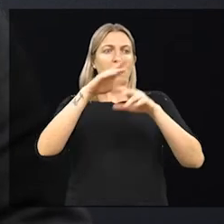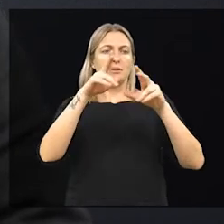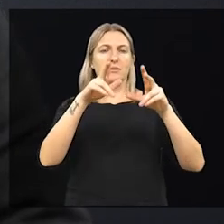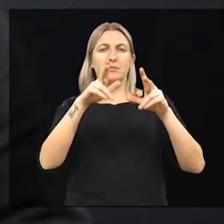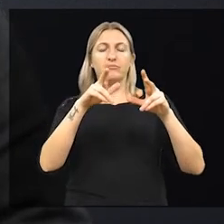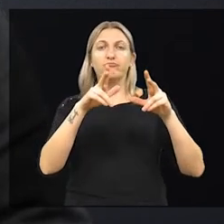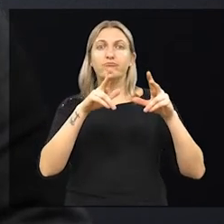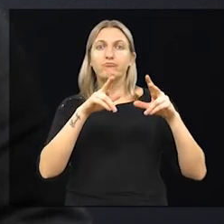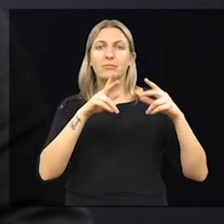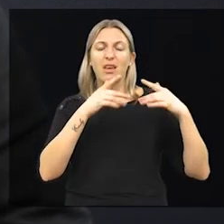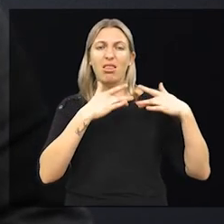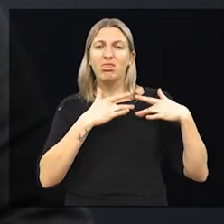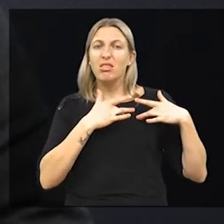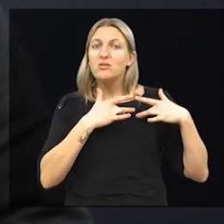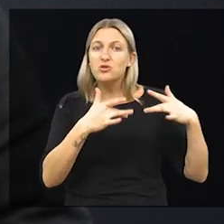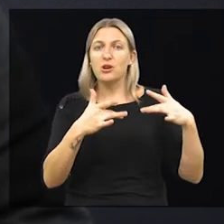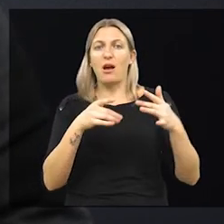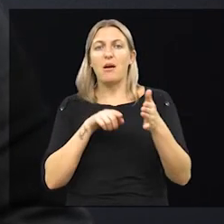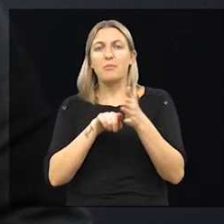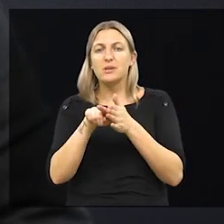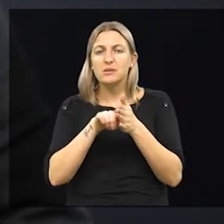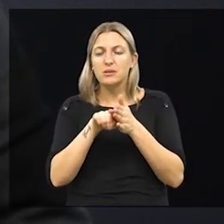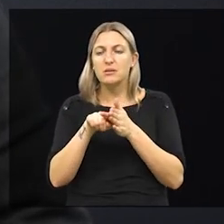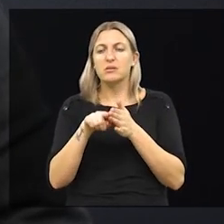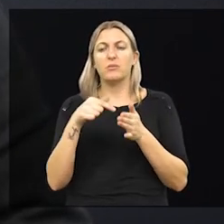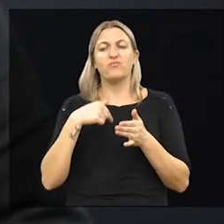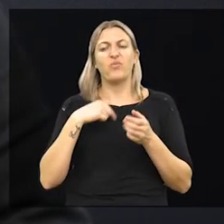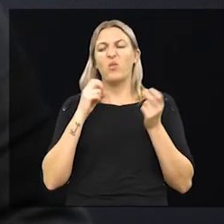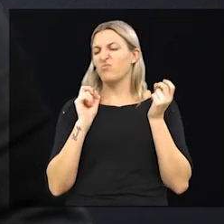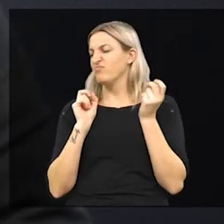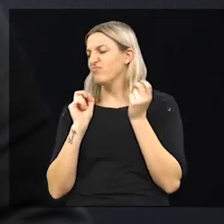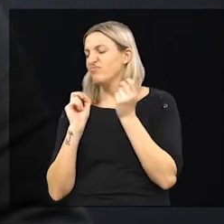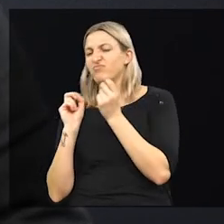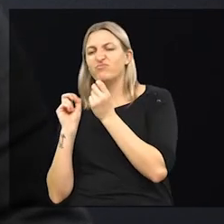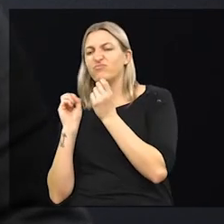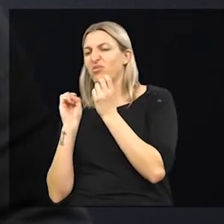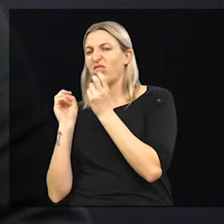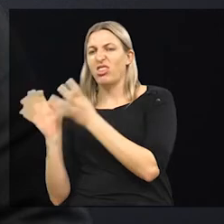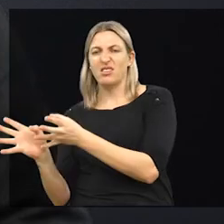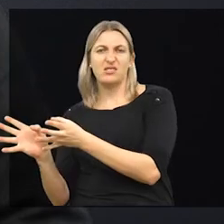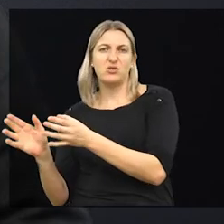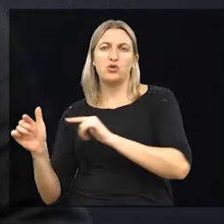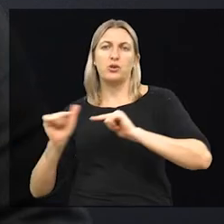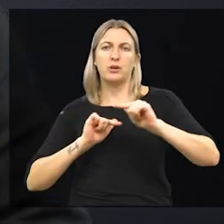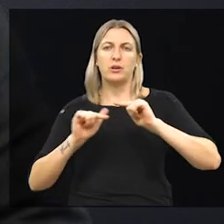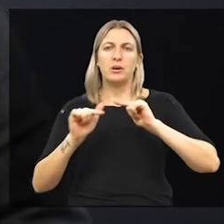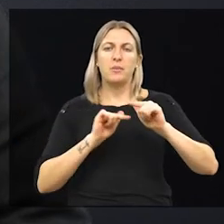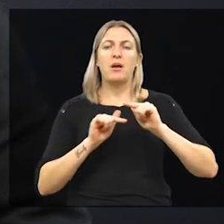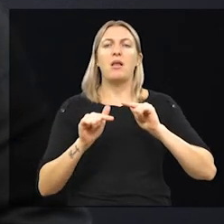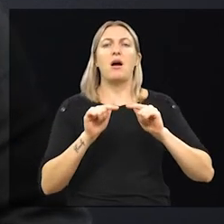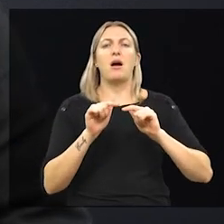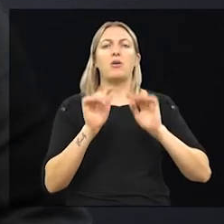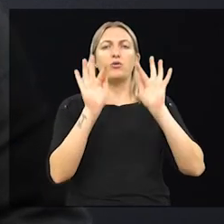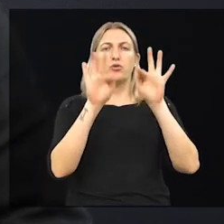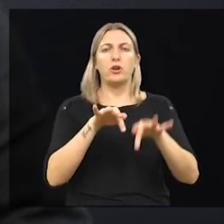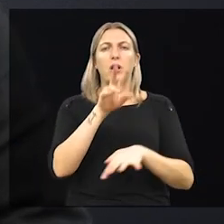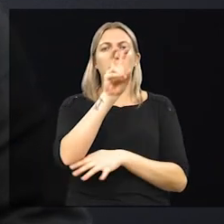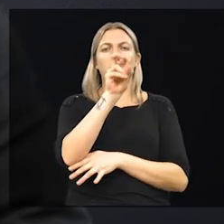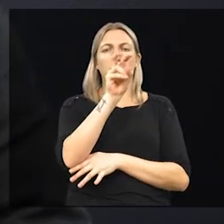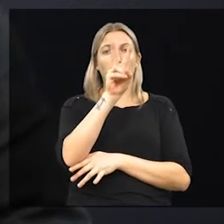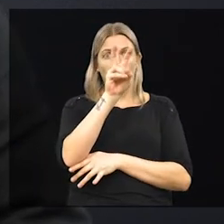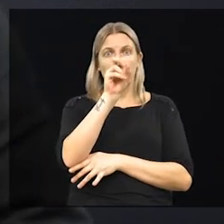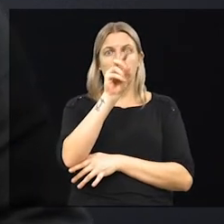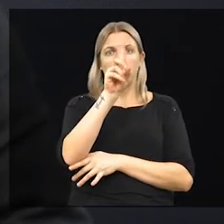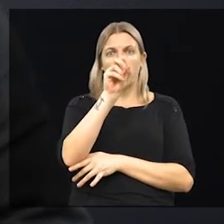então com a bolsa e me dedicando exclusivamente então a pesquisa nem aos estudos do mestrado conheci muitas pessoas